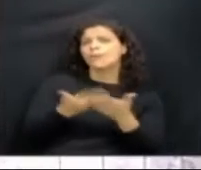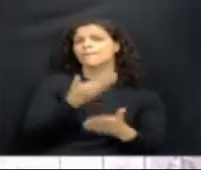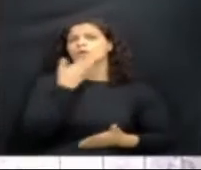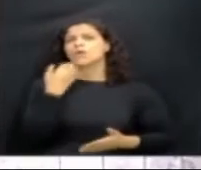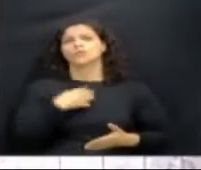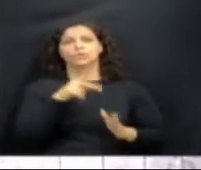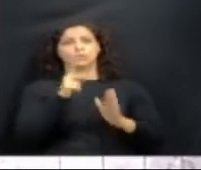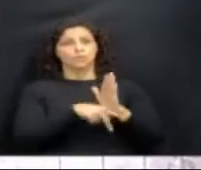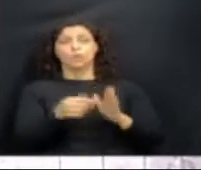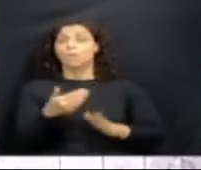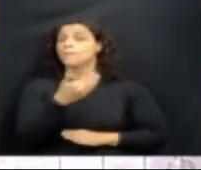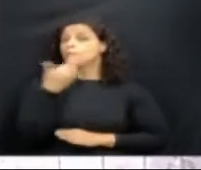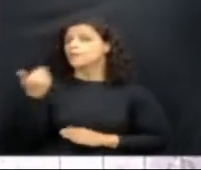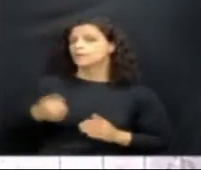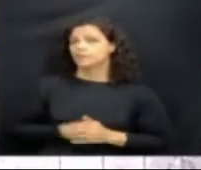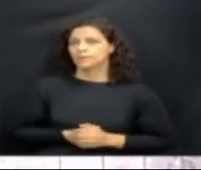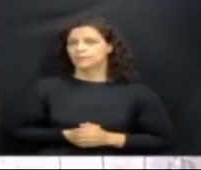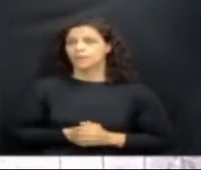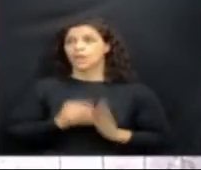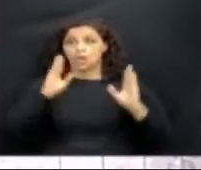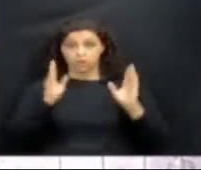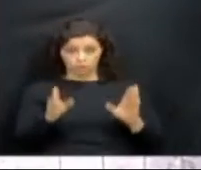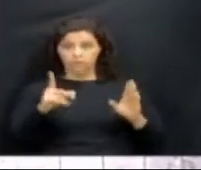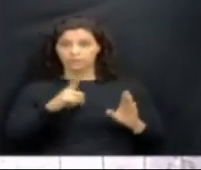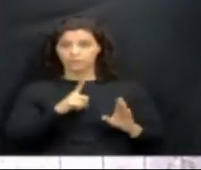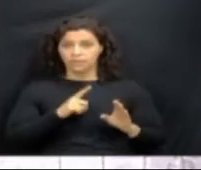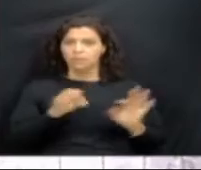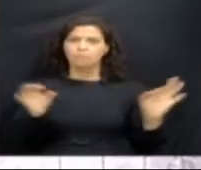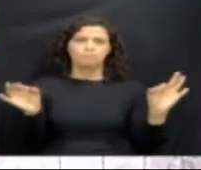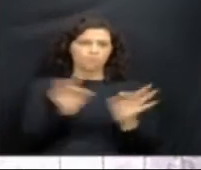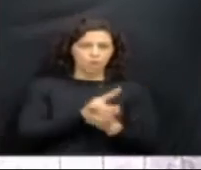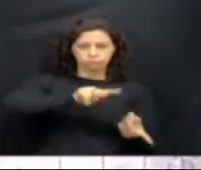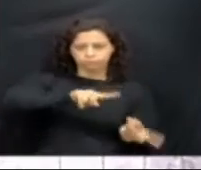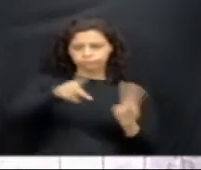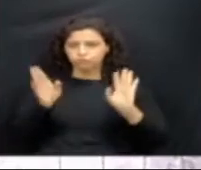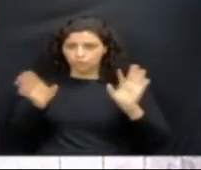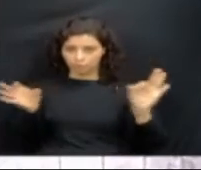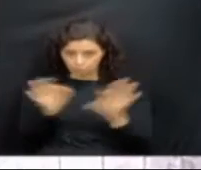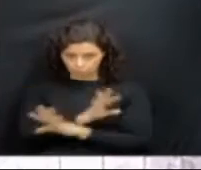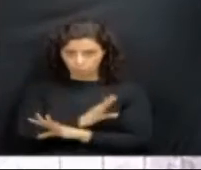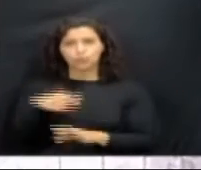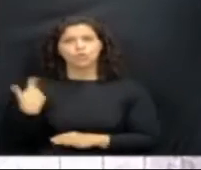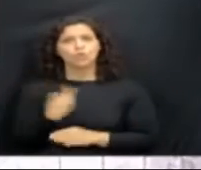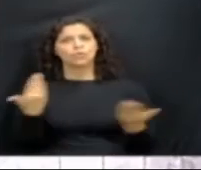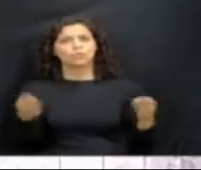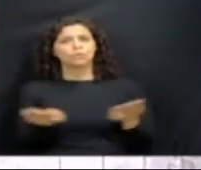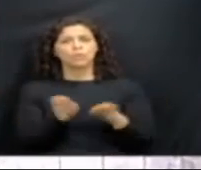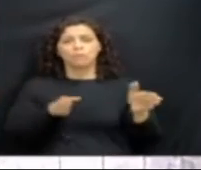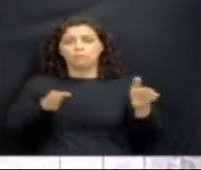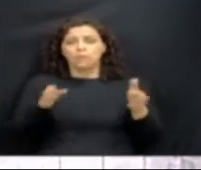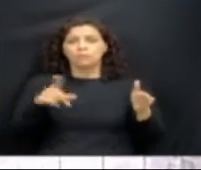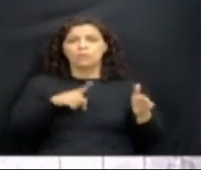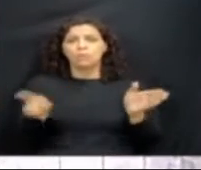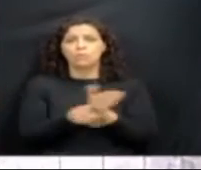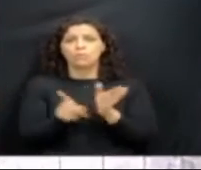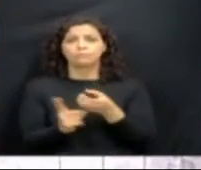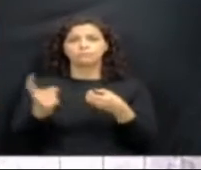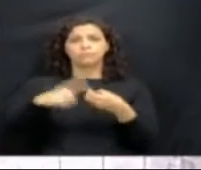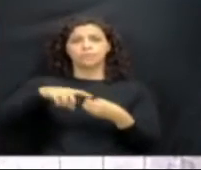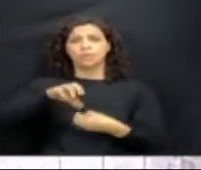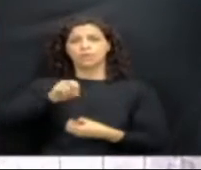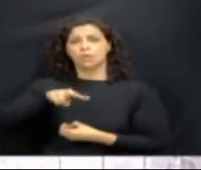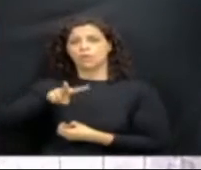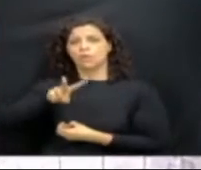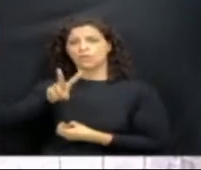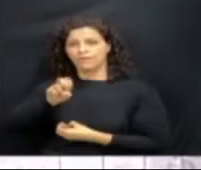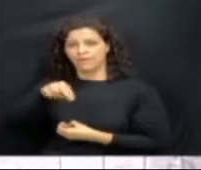isso. Ou melhor, já que está feita a delegação, estamos indo na fase do convênio,